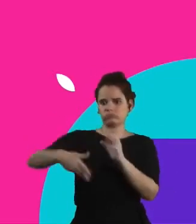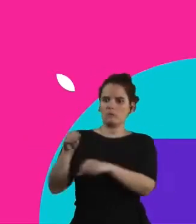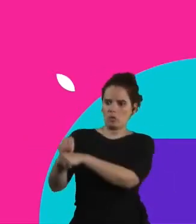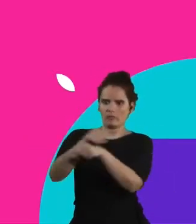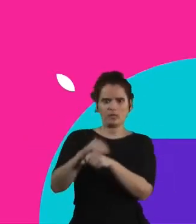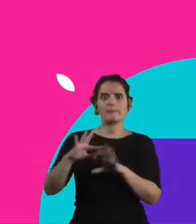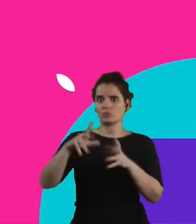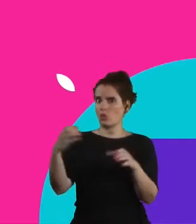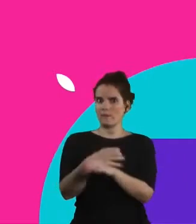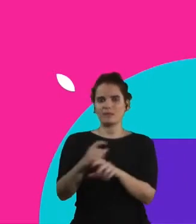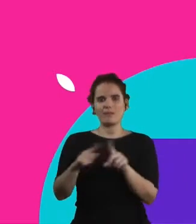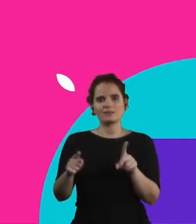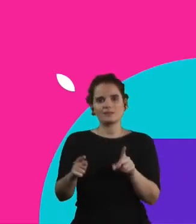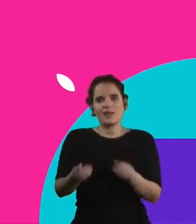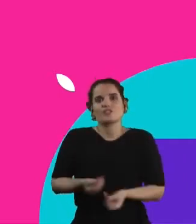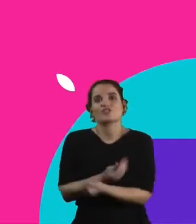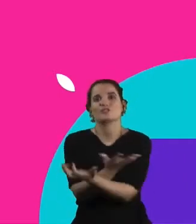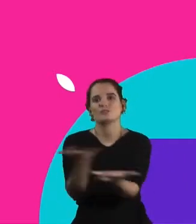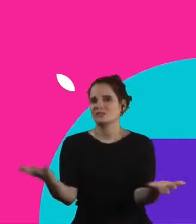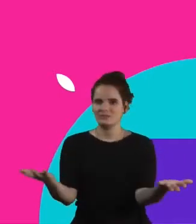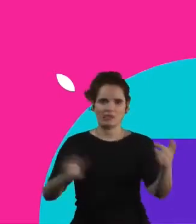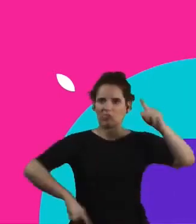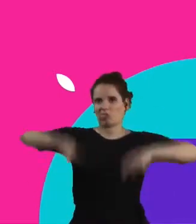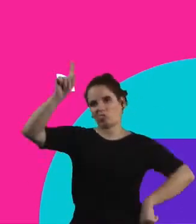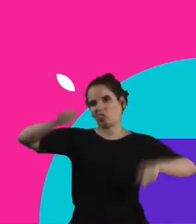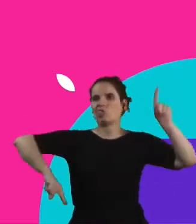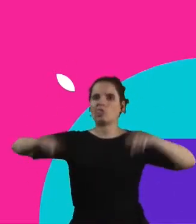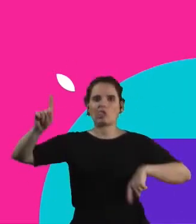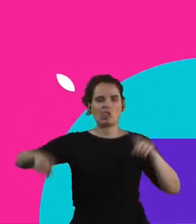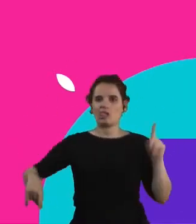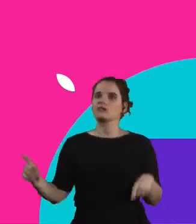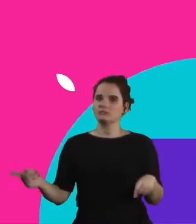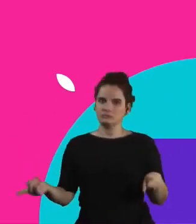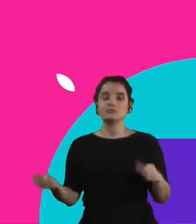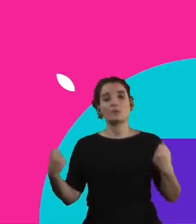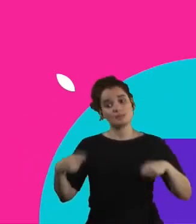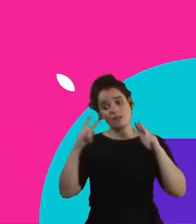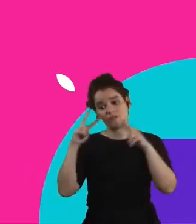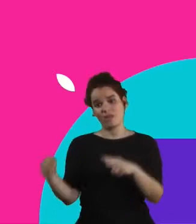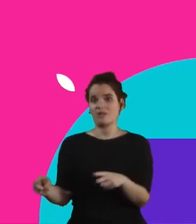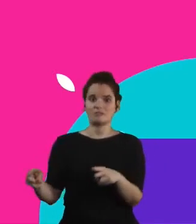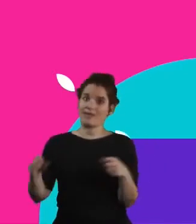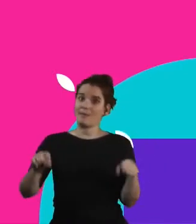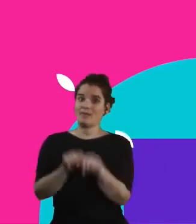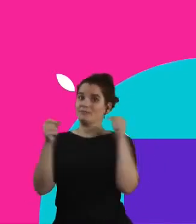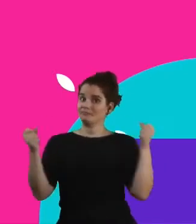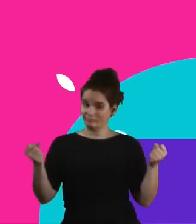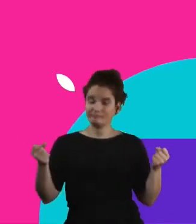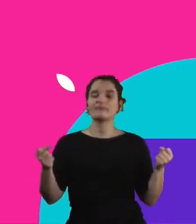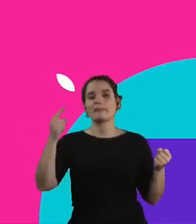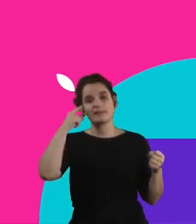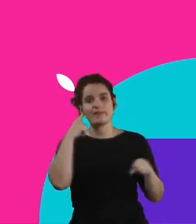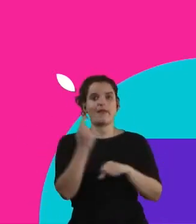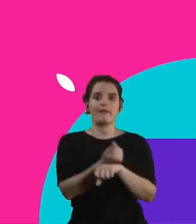ela é feita de forma absolutamente desigual. Então, a gente precisa rever os paradigmas e, com certeza, pensar a